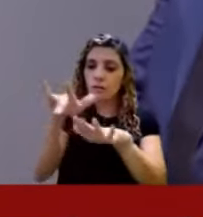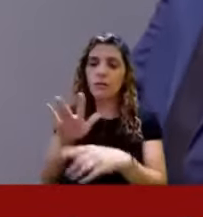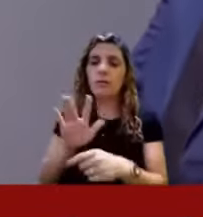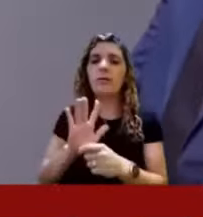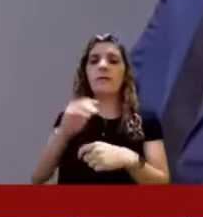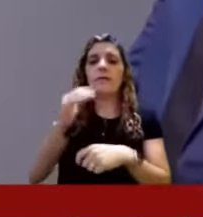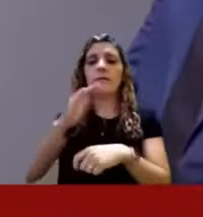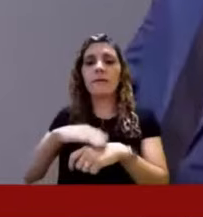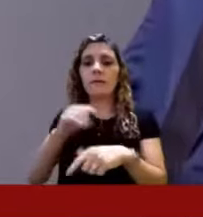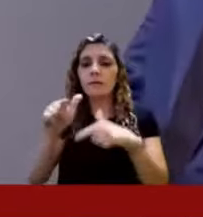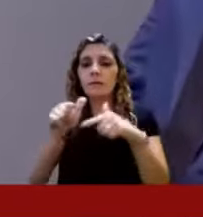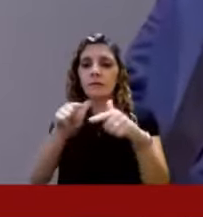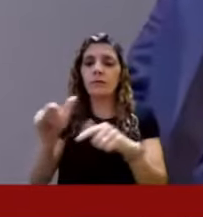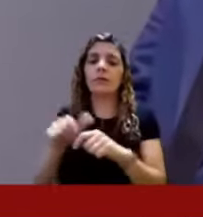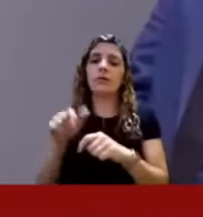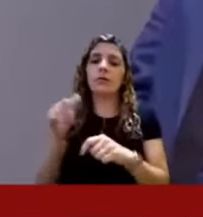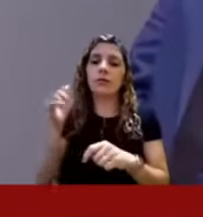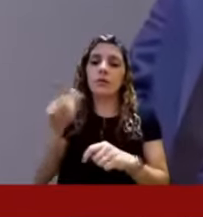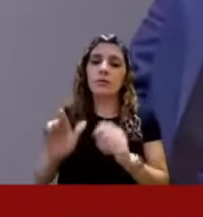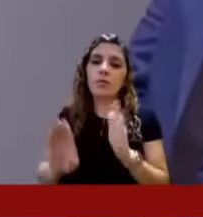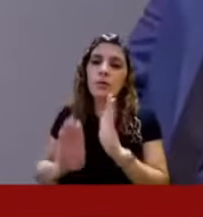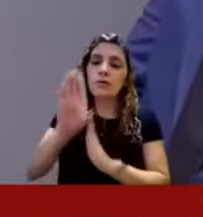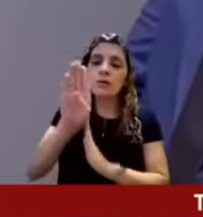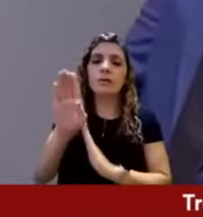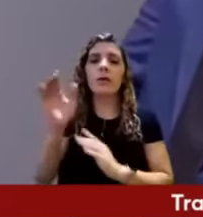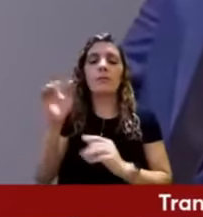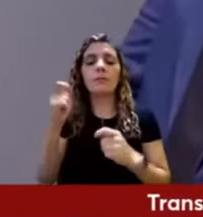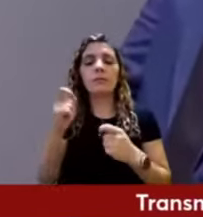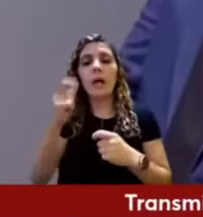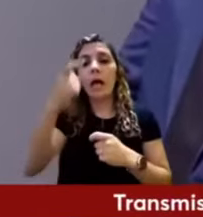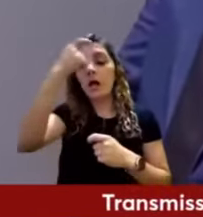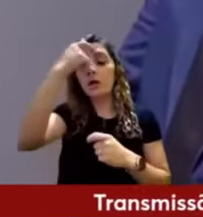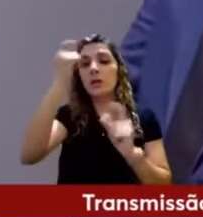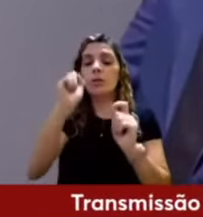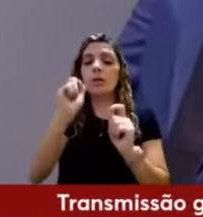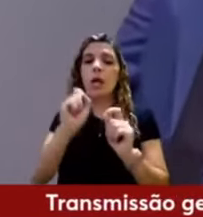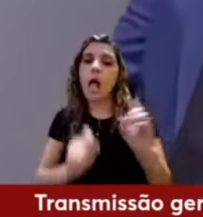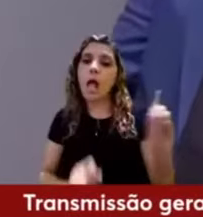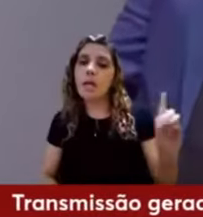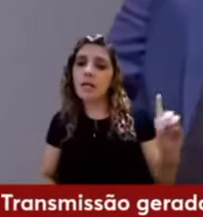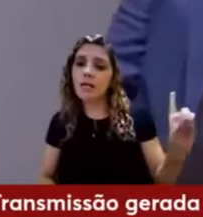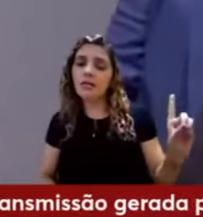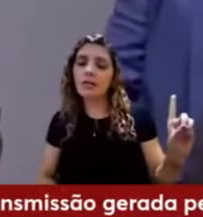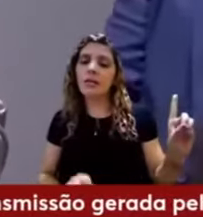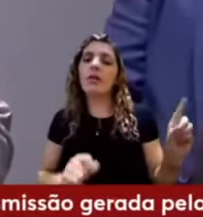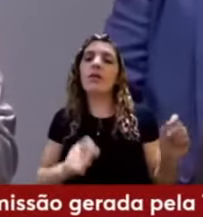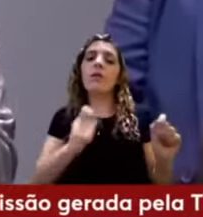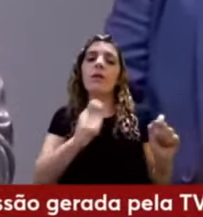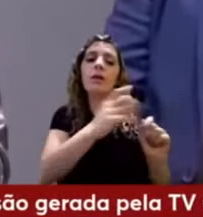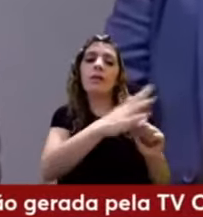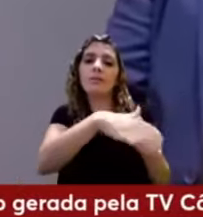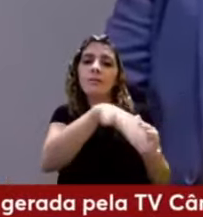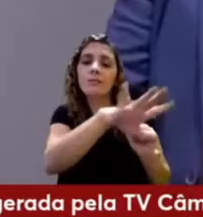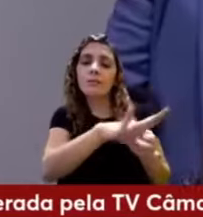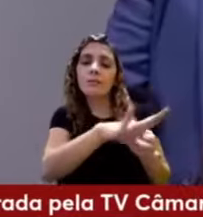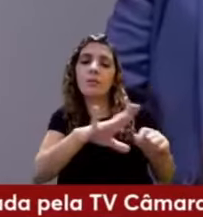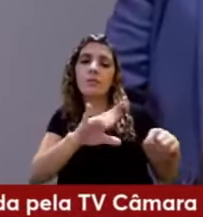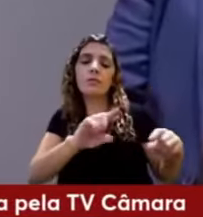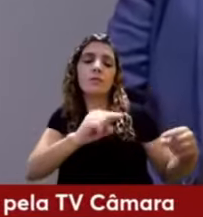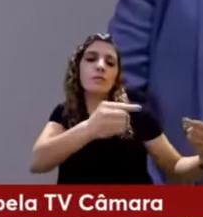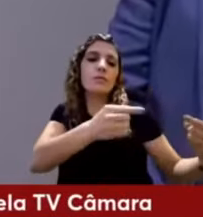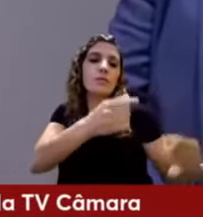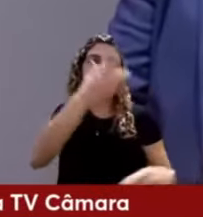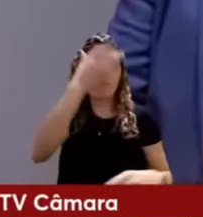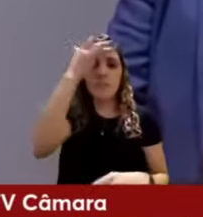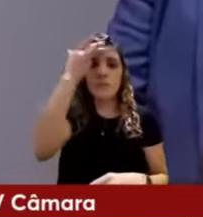gente já conseguiu avançar, mas a gente tem que ter a consciência que a extrema-direita está nos territórios, ela disputa as pessoas, a ideia,